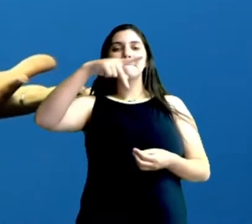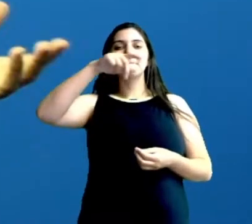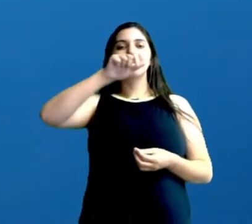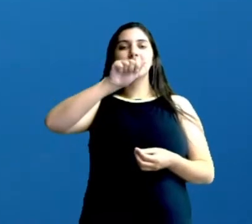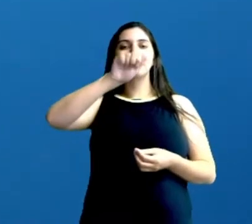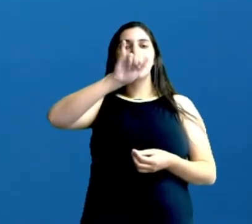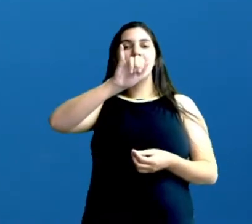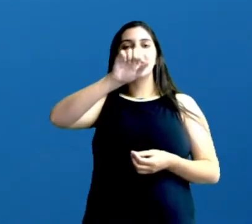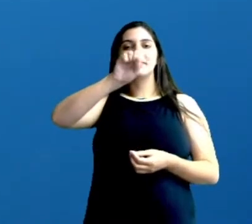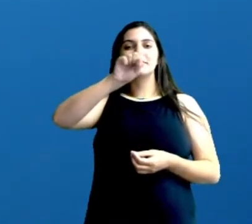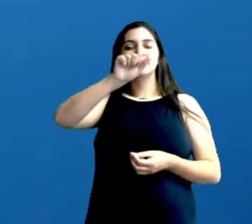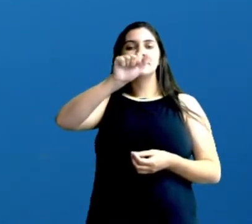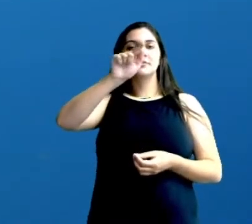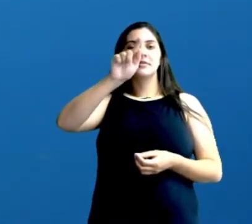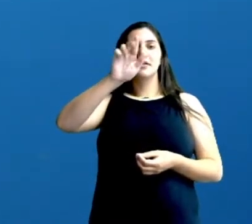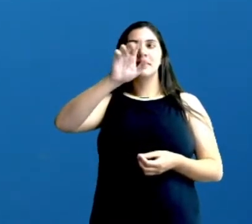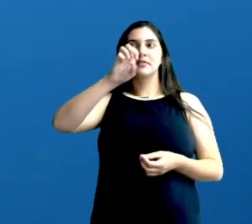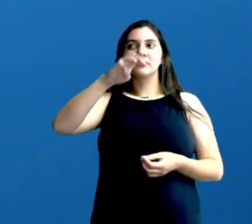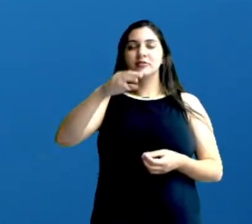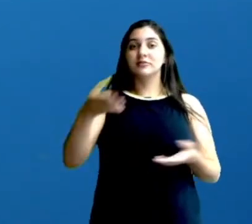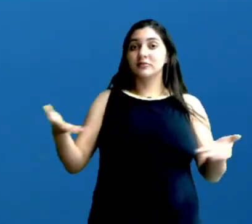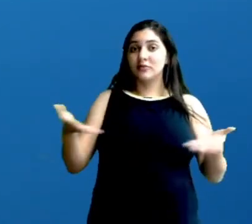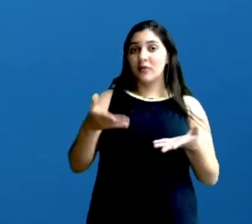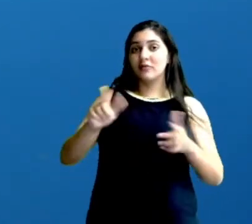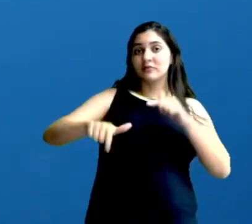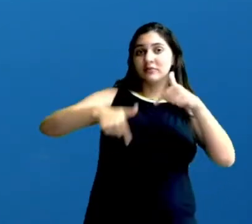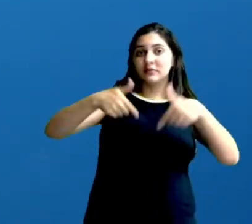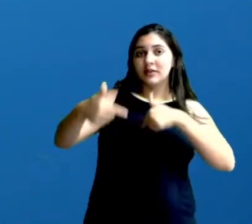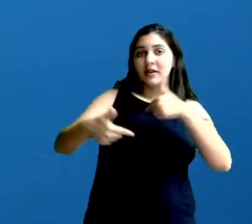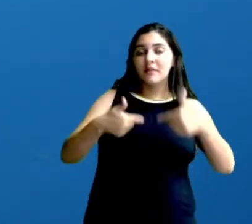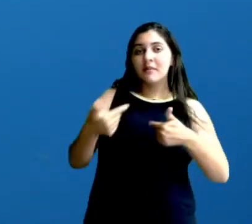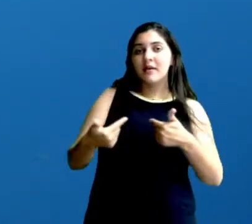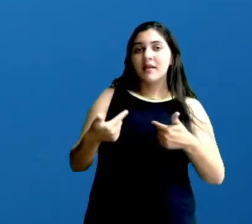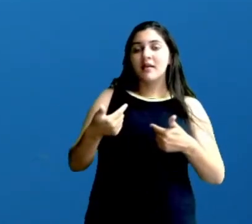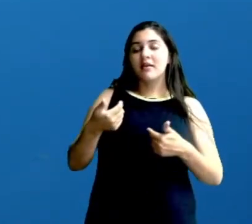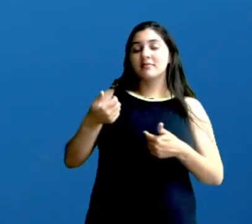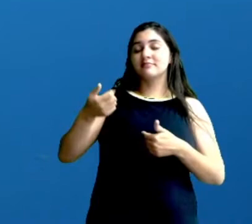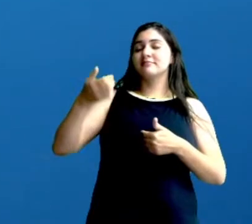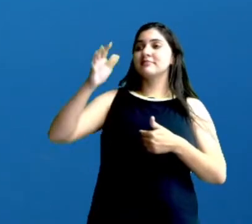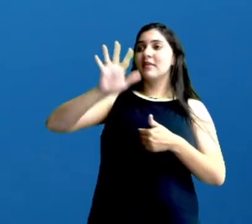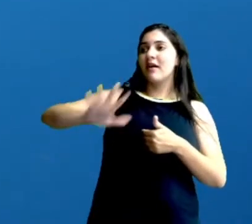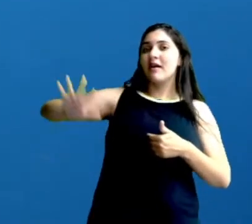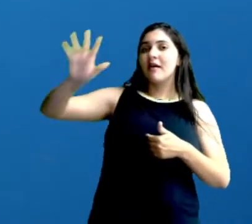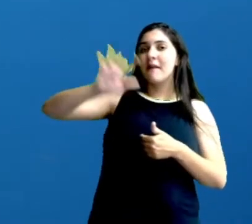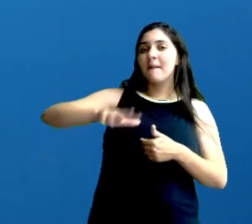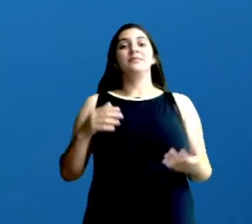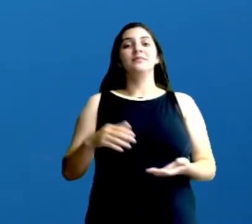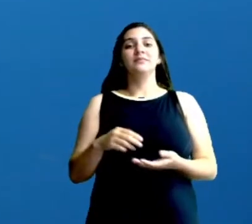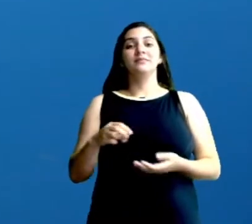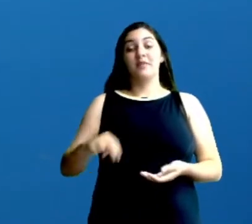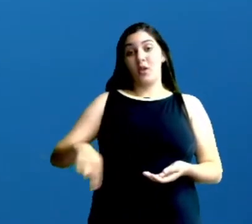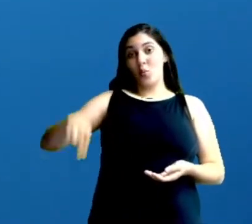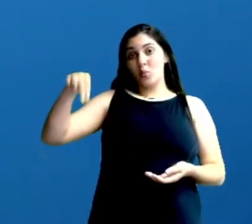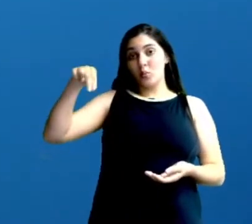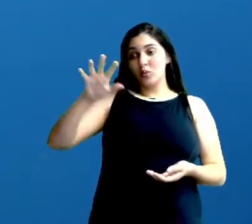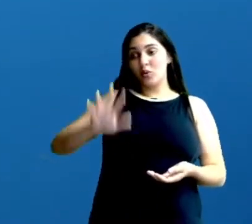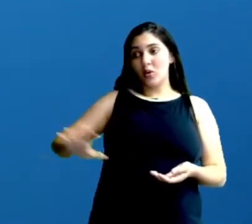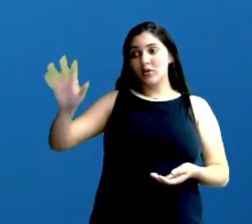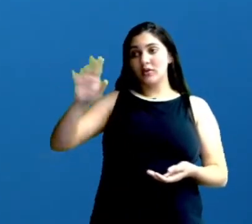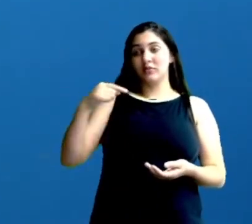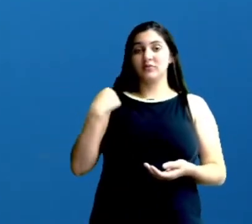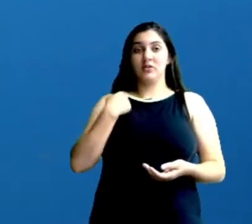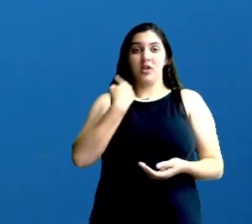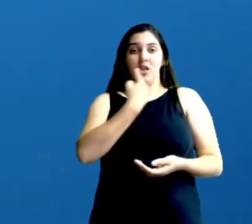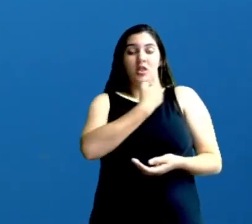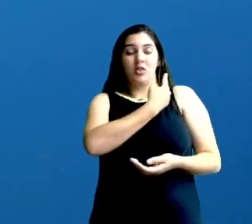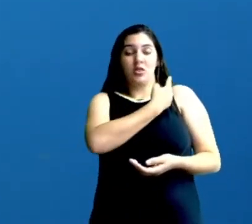paisagem. E hoje nós vamos trabalhar as paisagens nordestinas. Olha que legal! No Nordeste, que é a